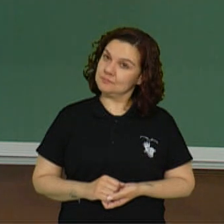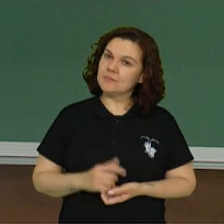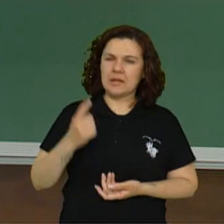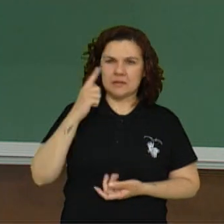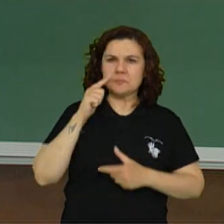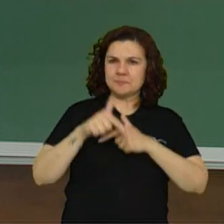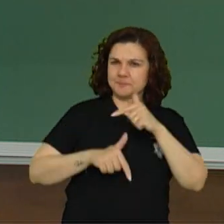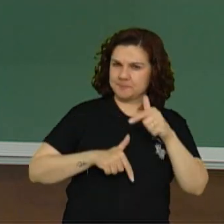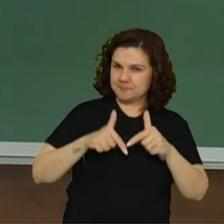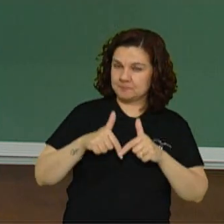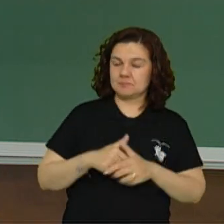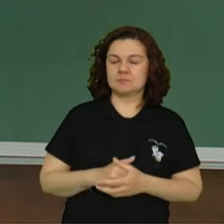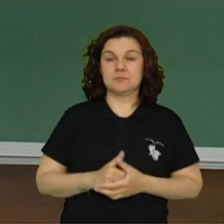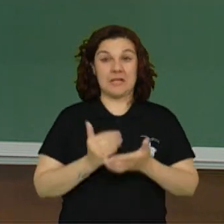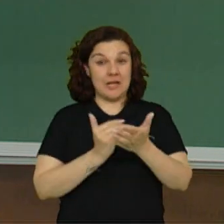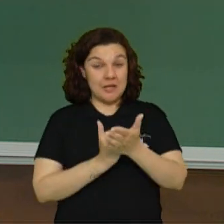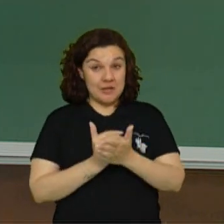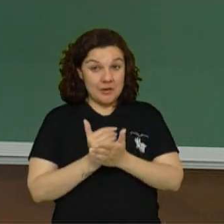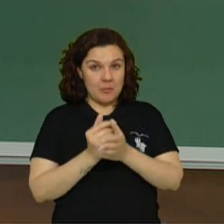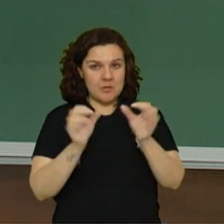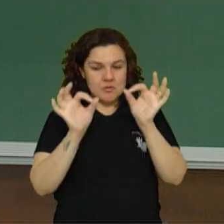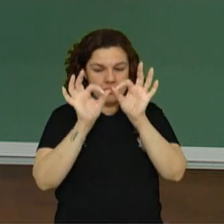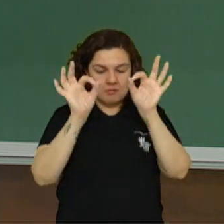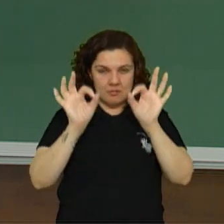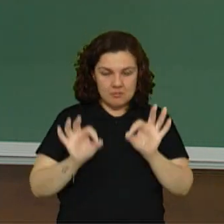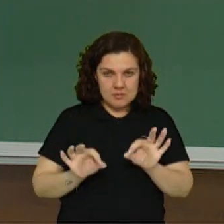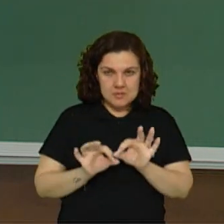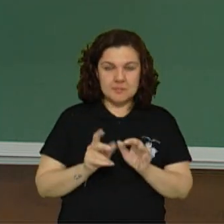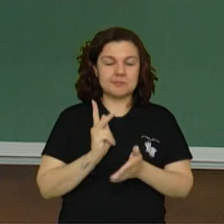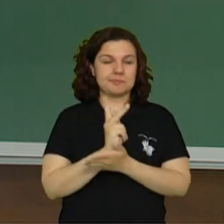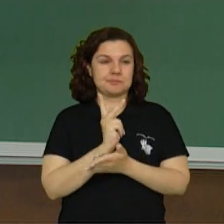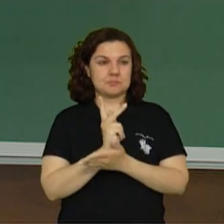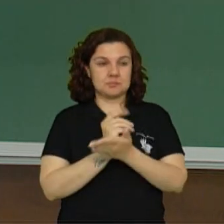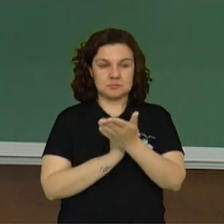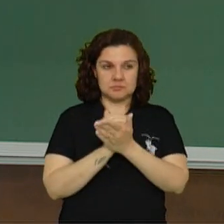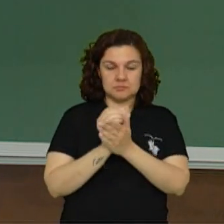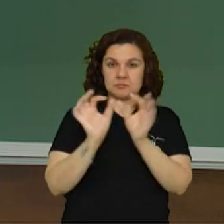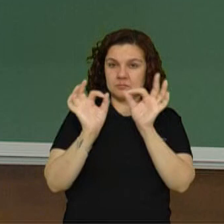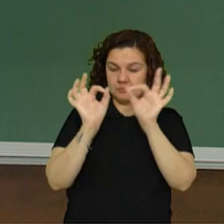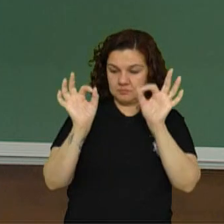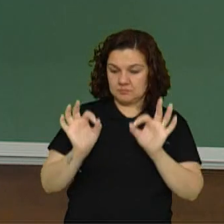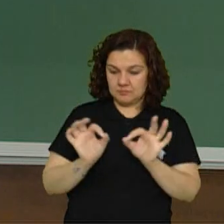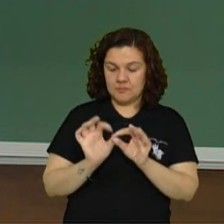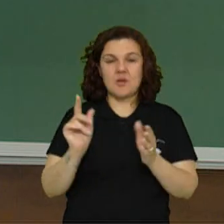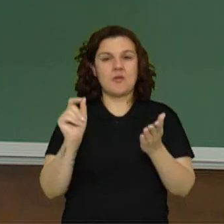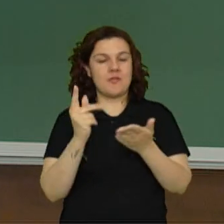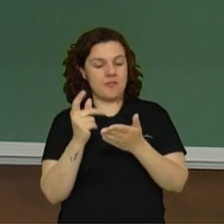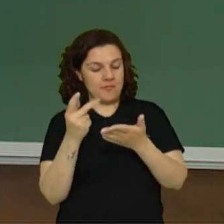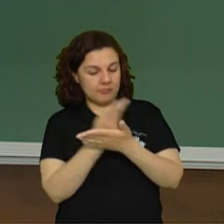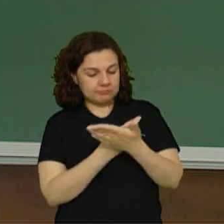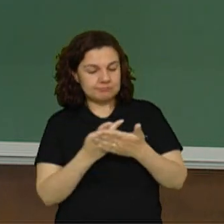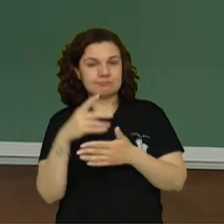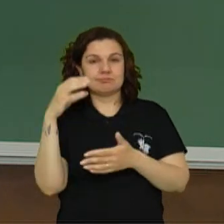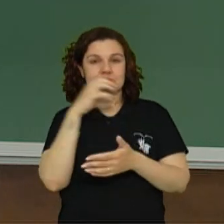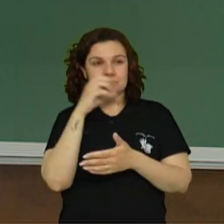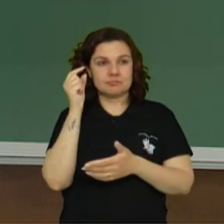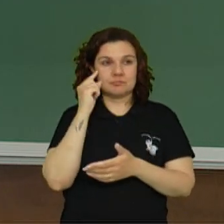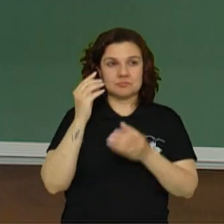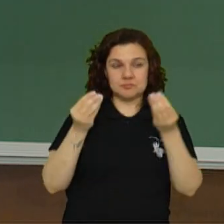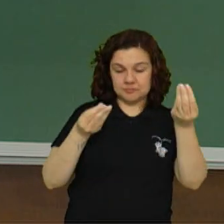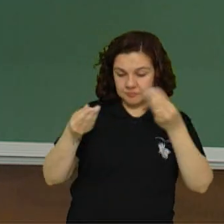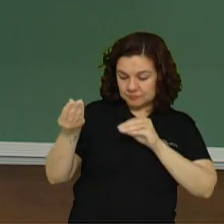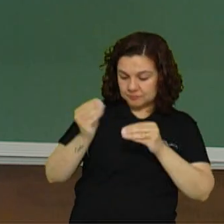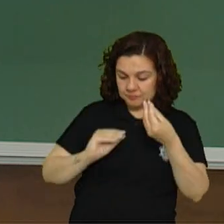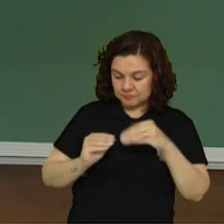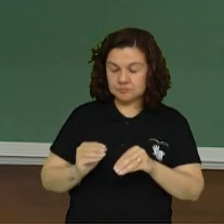Deu muito trabalho? Começou fazendo o esqueminha? Eu começo sempre fazendo um esqueminha. Faz um rabisco para você tirar as